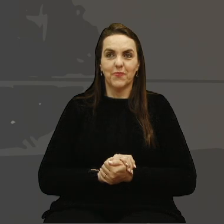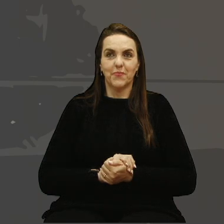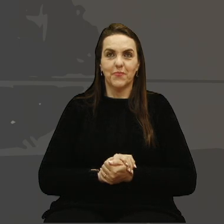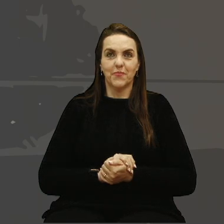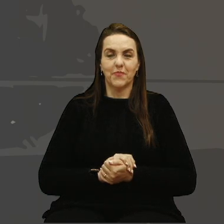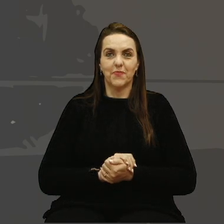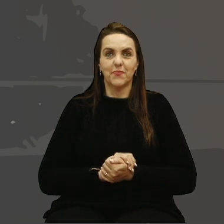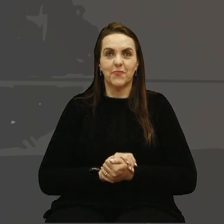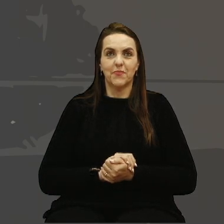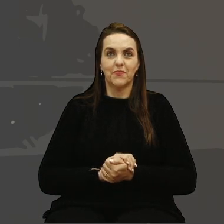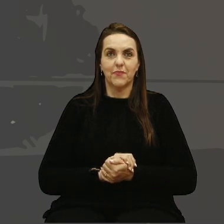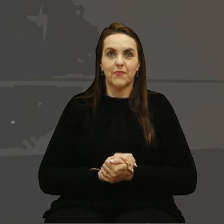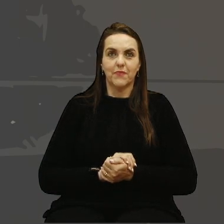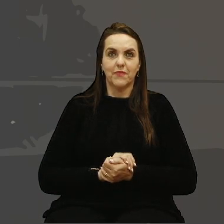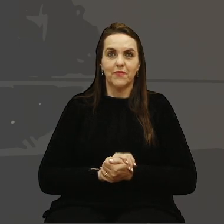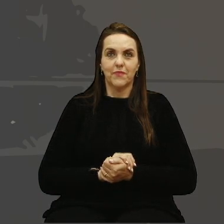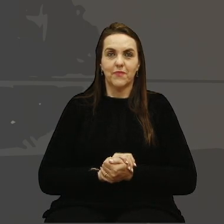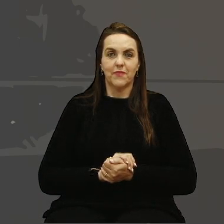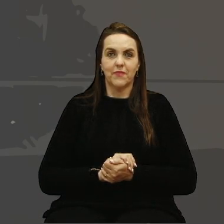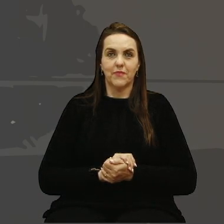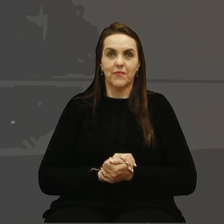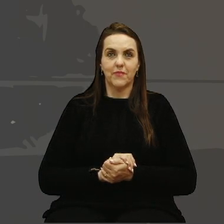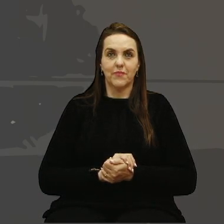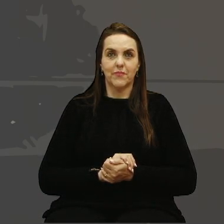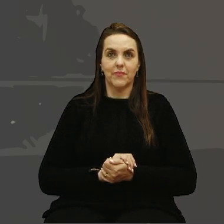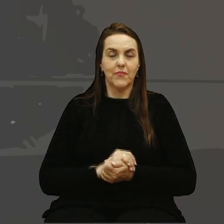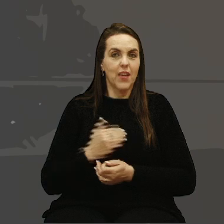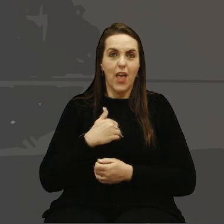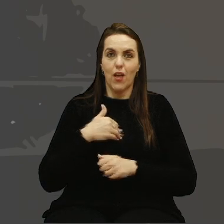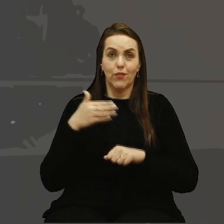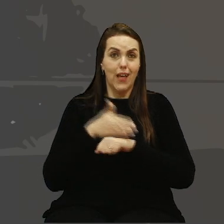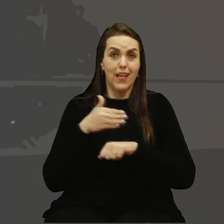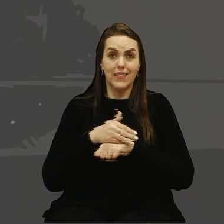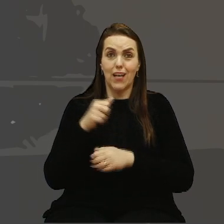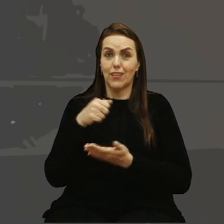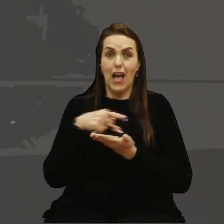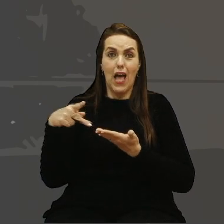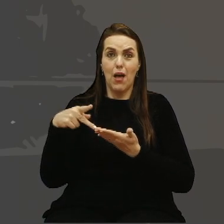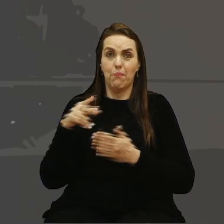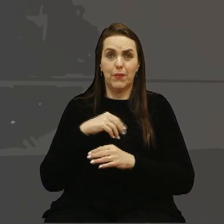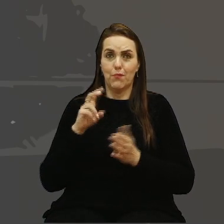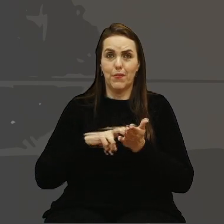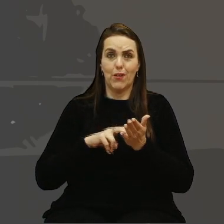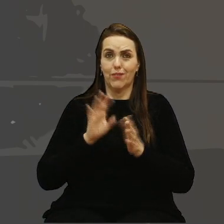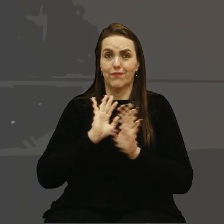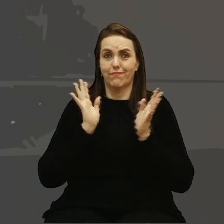Ó, não. Eu nem tenho acesso ao aplicativo do banco.